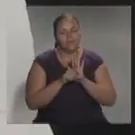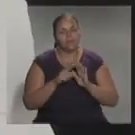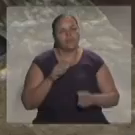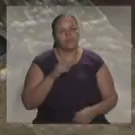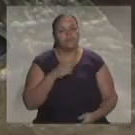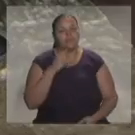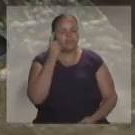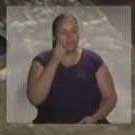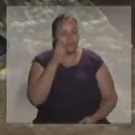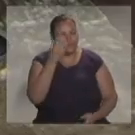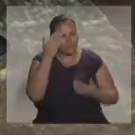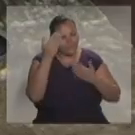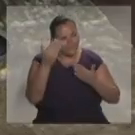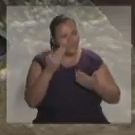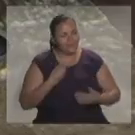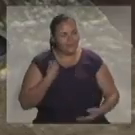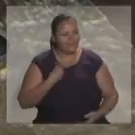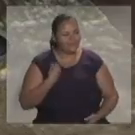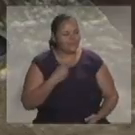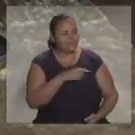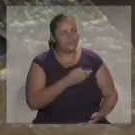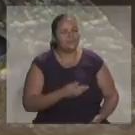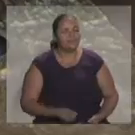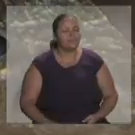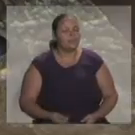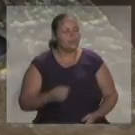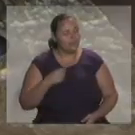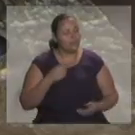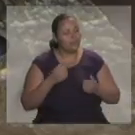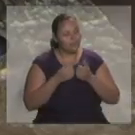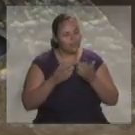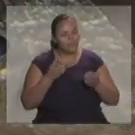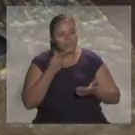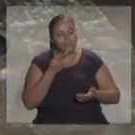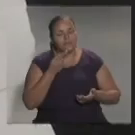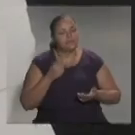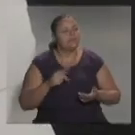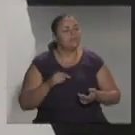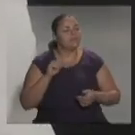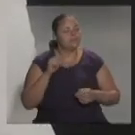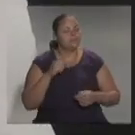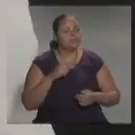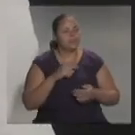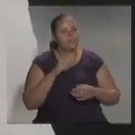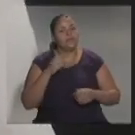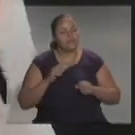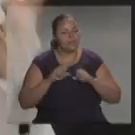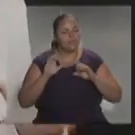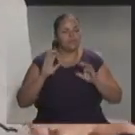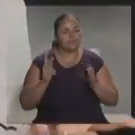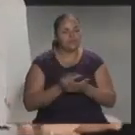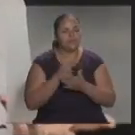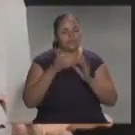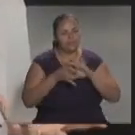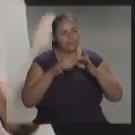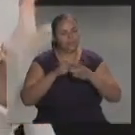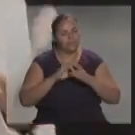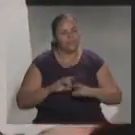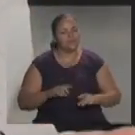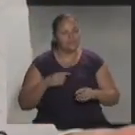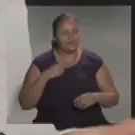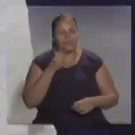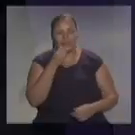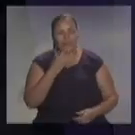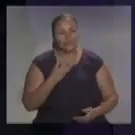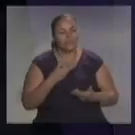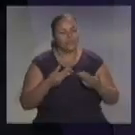lei. Deputado, muito obrigada pela sua participação no Alerj Entrevista. Vamos começar falando então desses mega eventos que aconteceram. Da parte